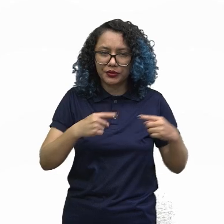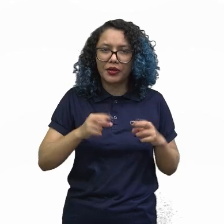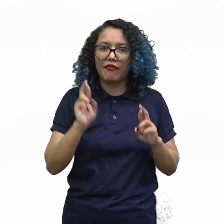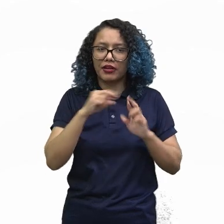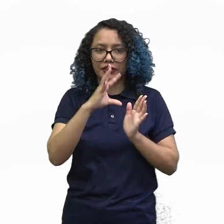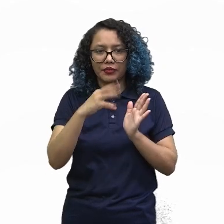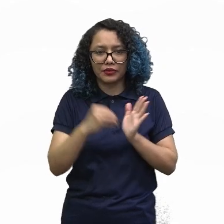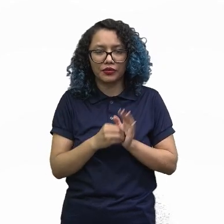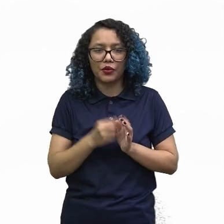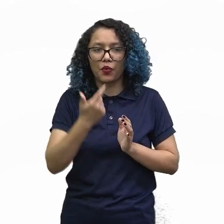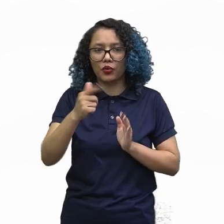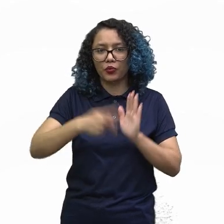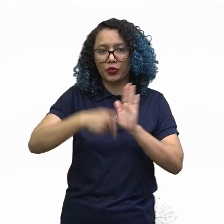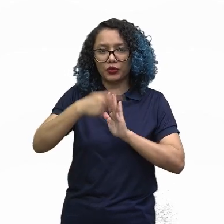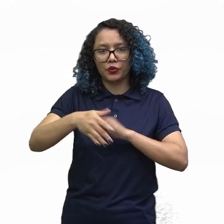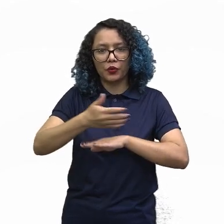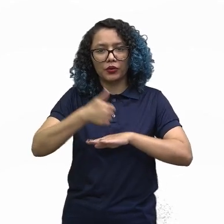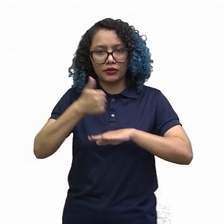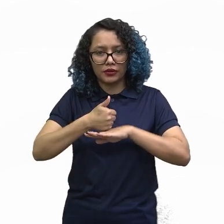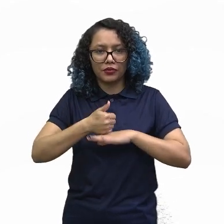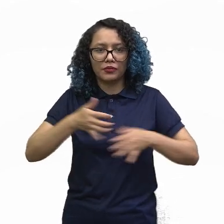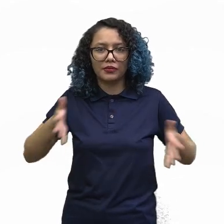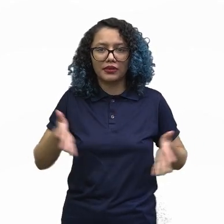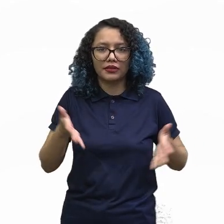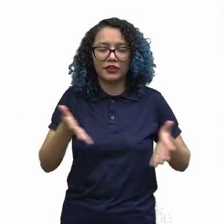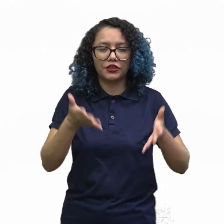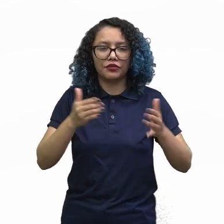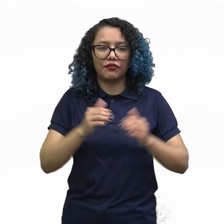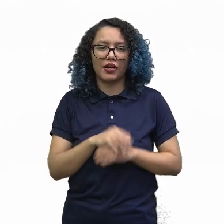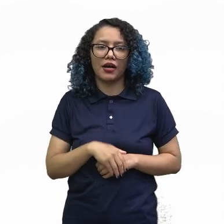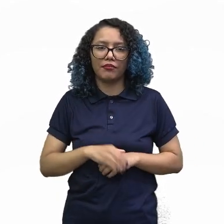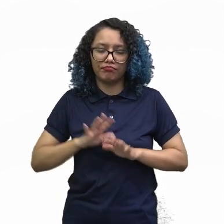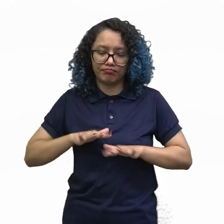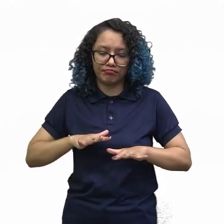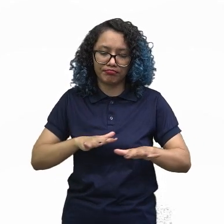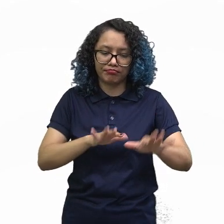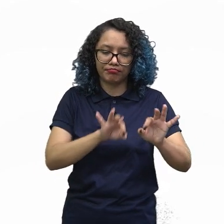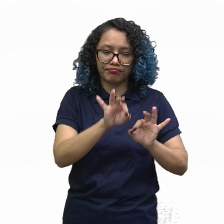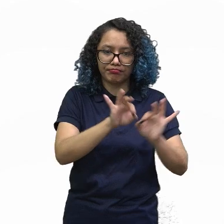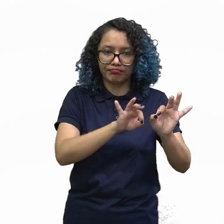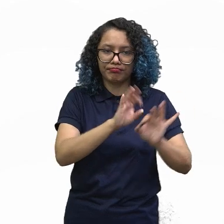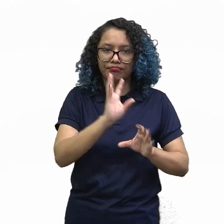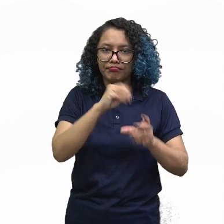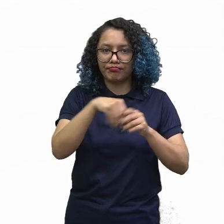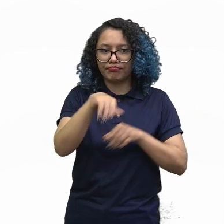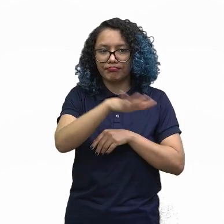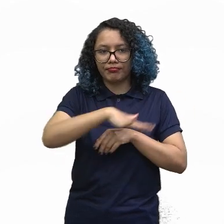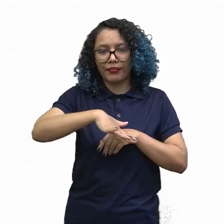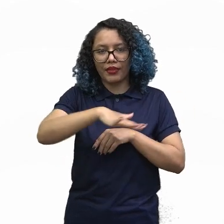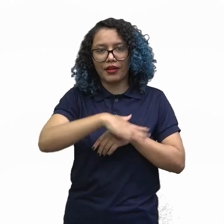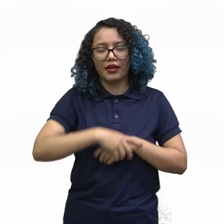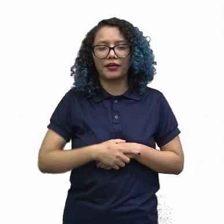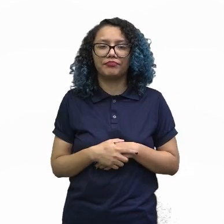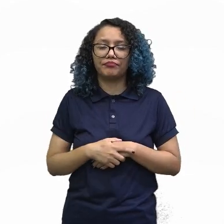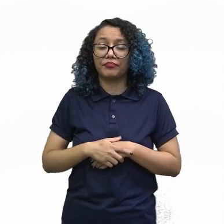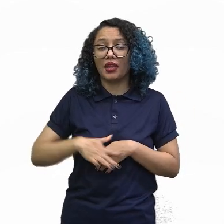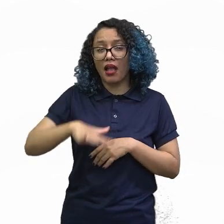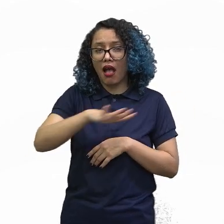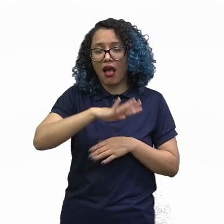Projetos de colonização, fomentar a ocupação ordenada da região, né? Afinal de contas, a região amazônica é uma